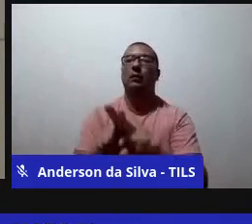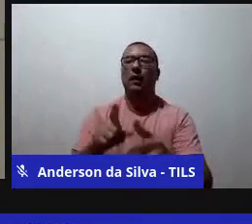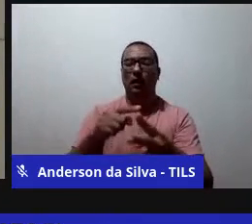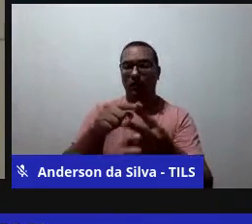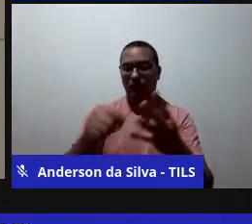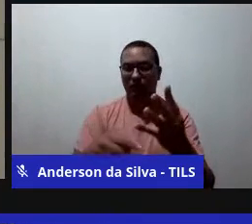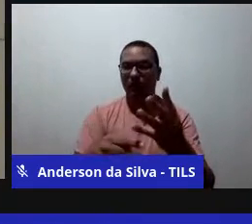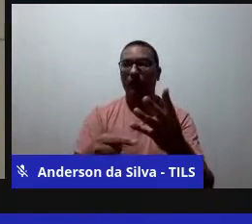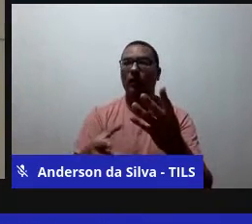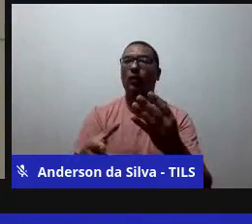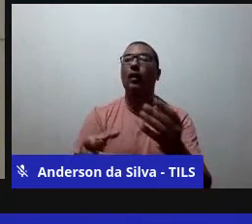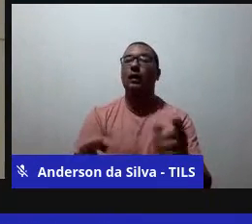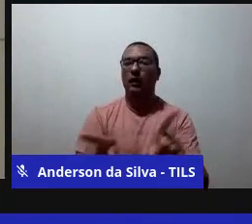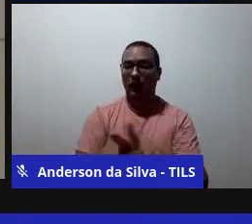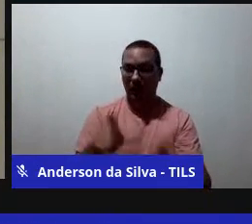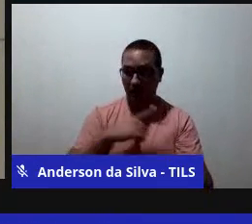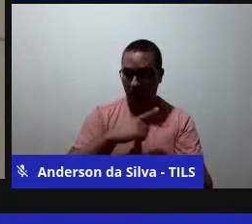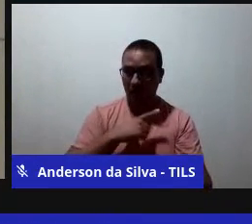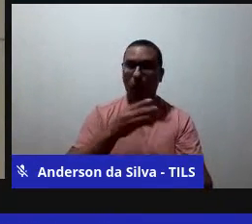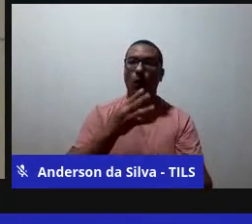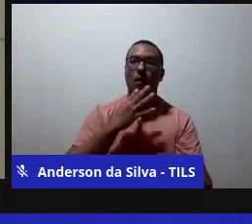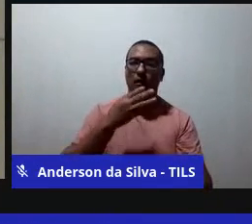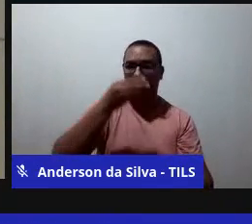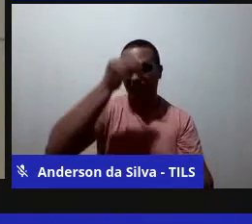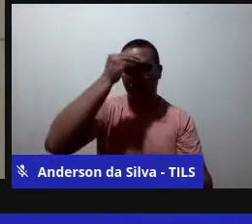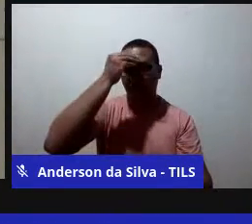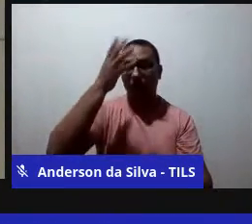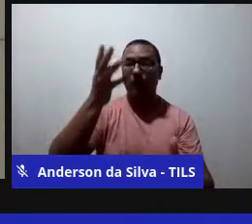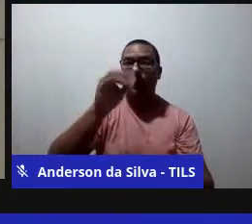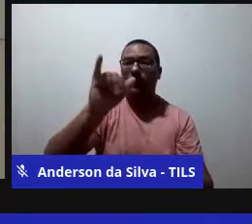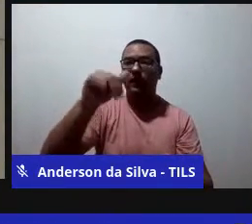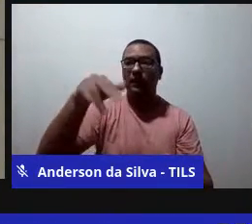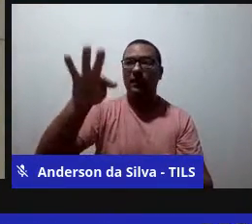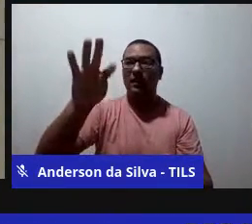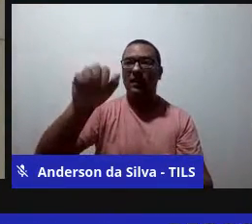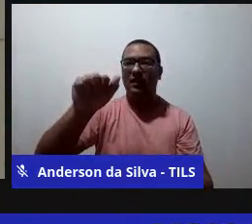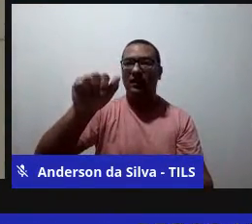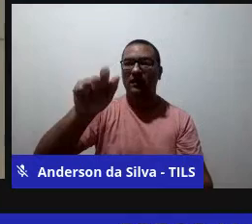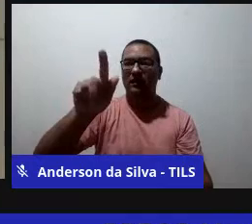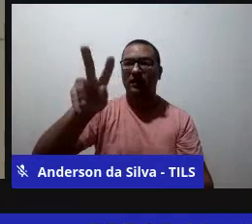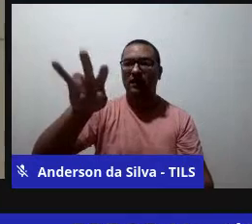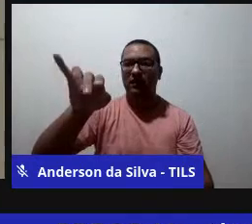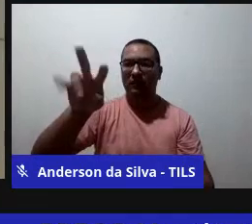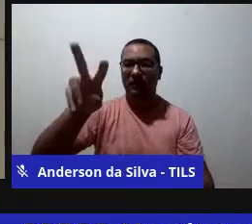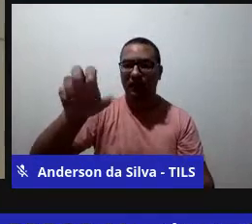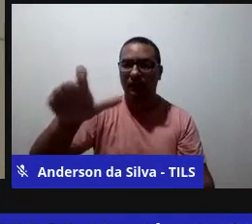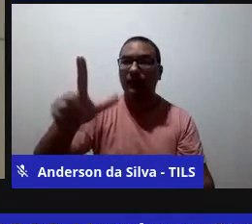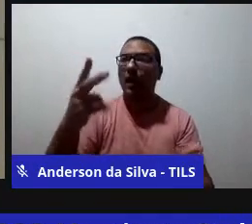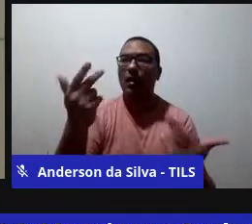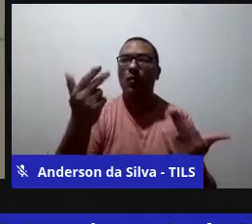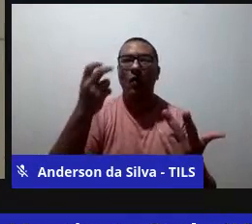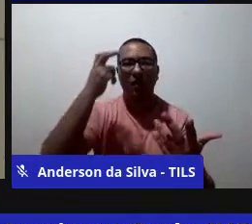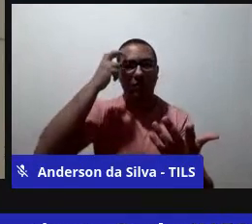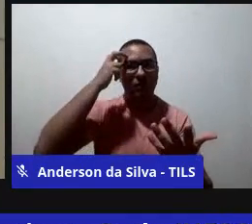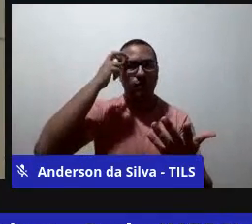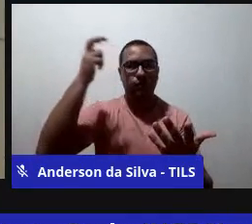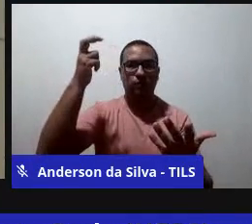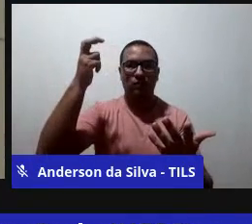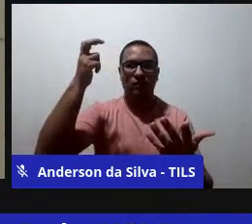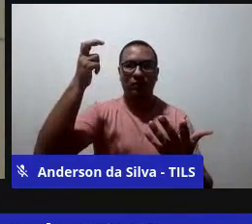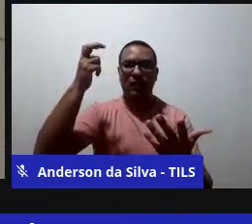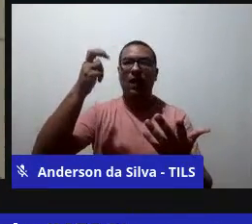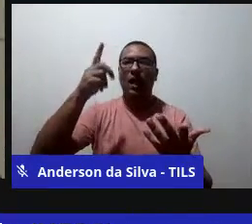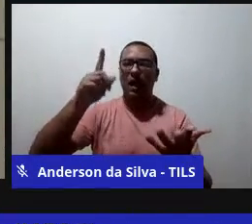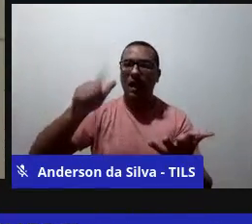gero inovação. Ativos intangíveis é aquilo que a literatura de aeroporto chama de capital intelectual. E o capital intelectual